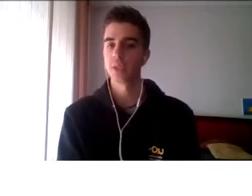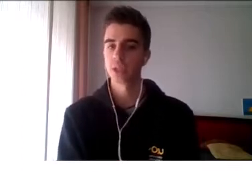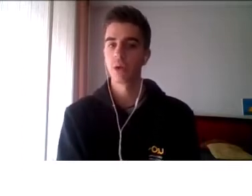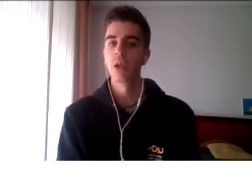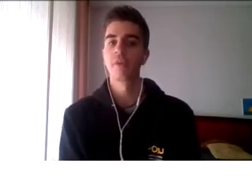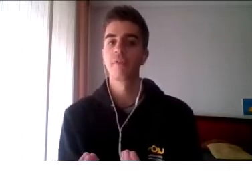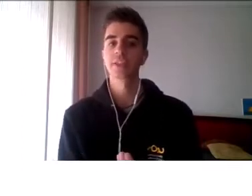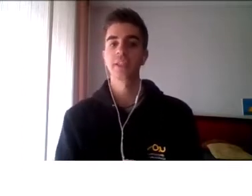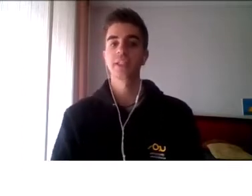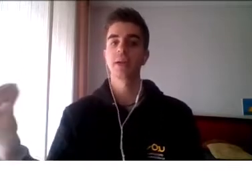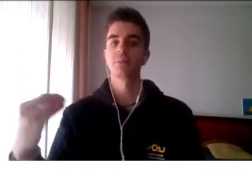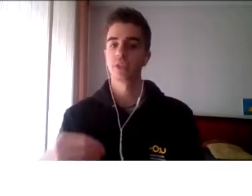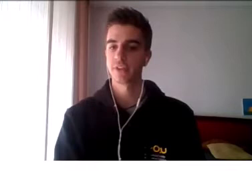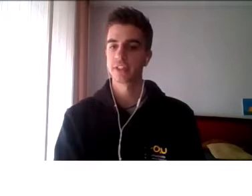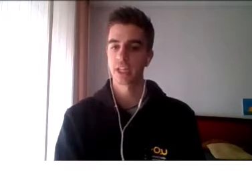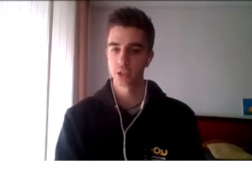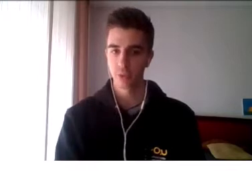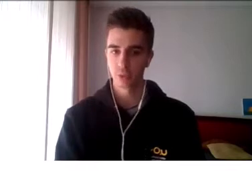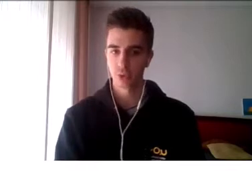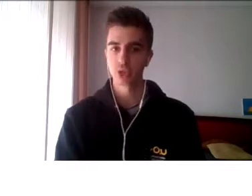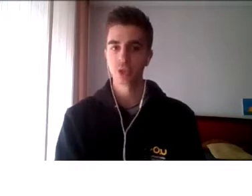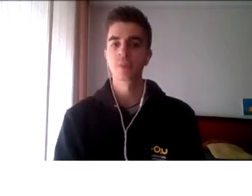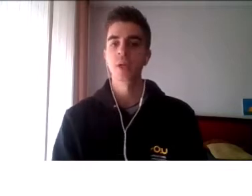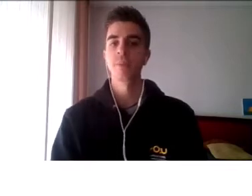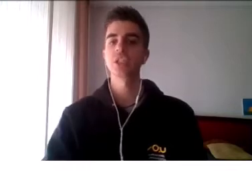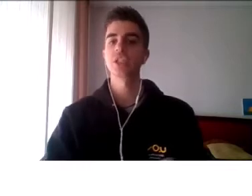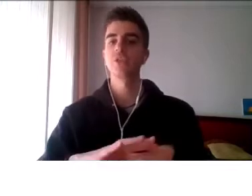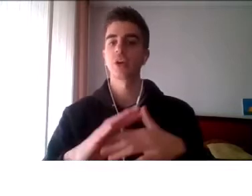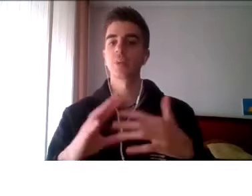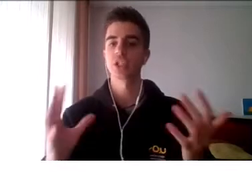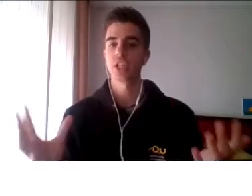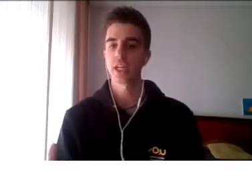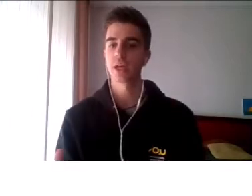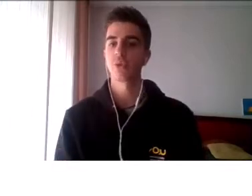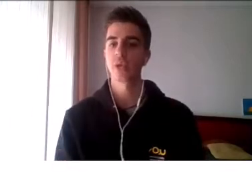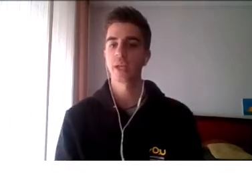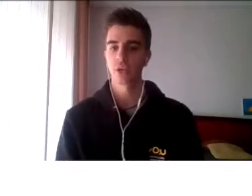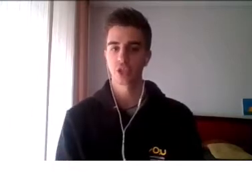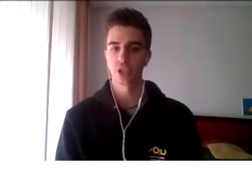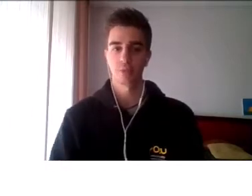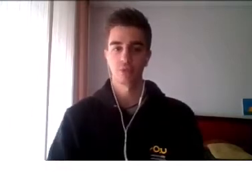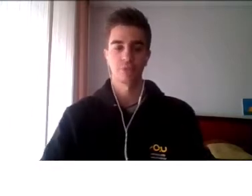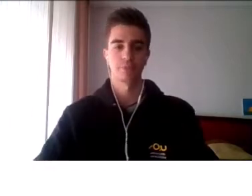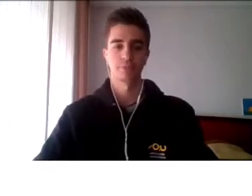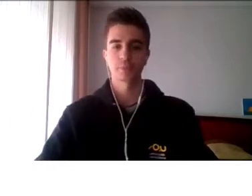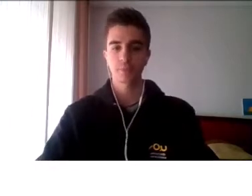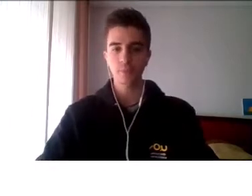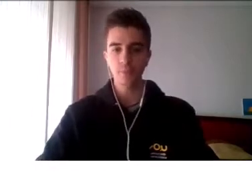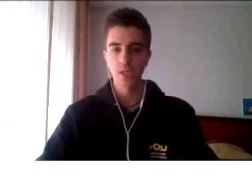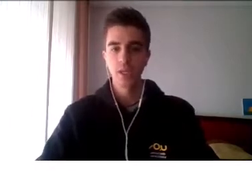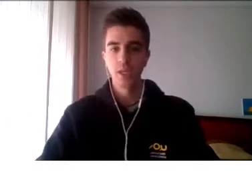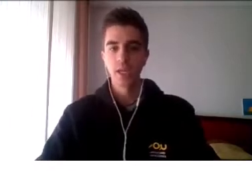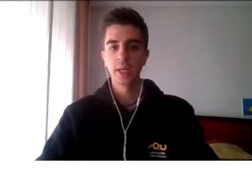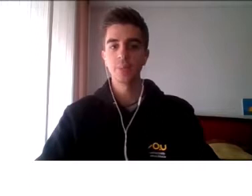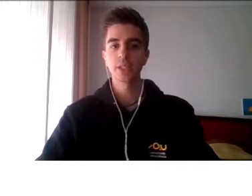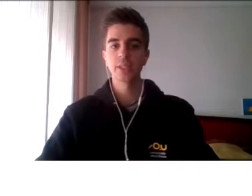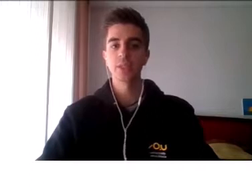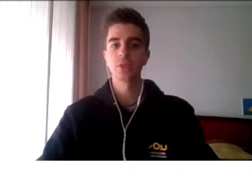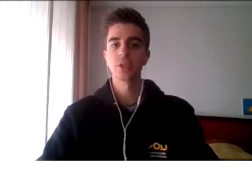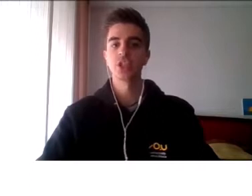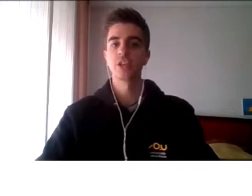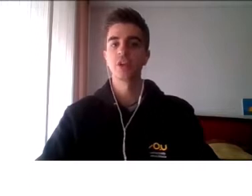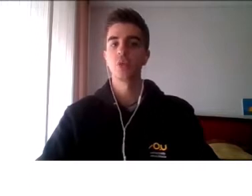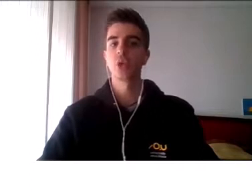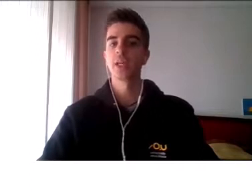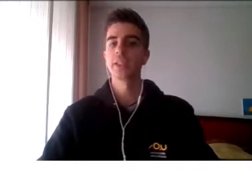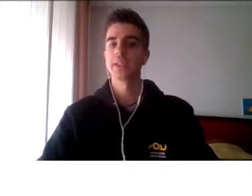dar a informação, basta deixarmos eles fazerem as perguntas. Mas, de forma genérica, o que é que nós sabemos? É importante,